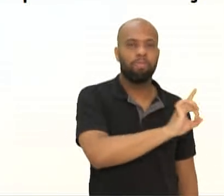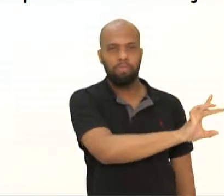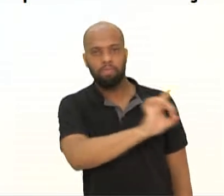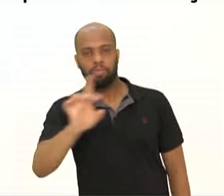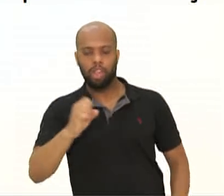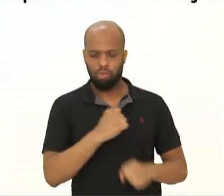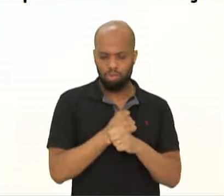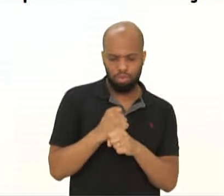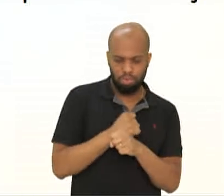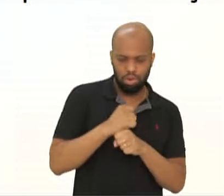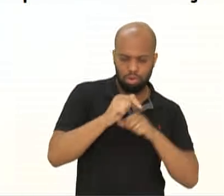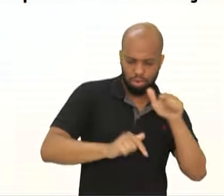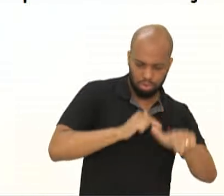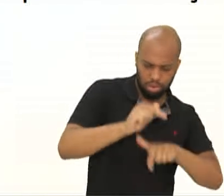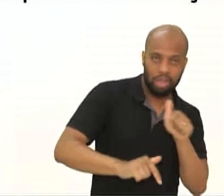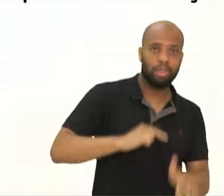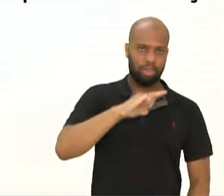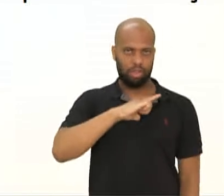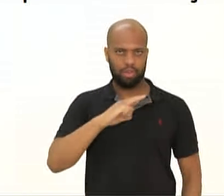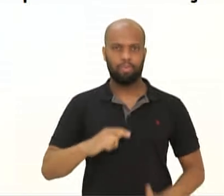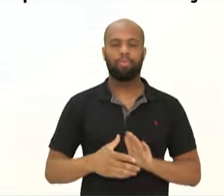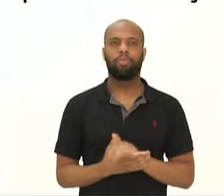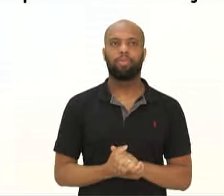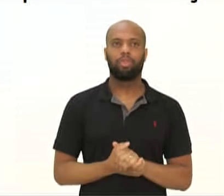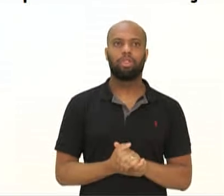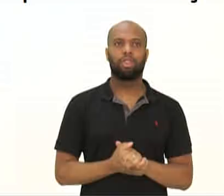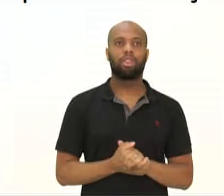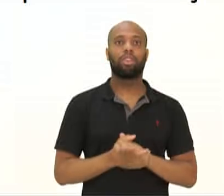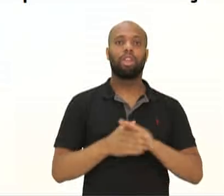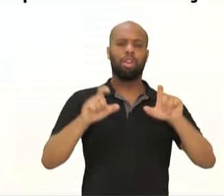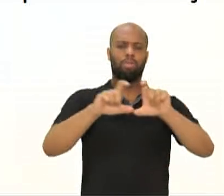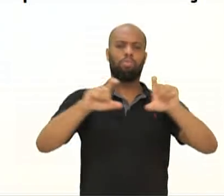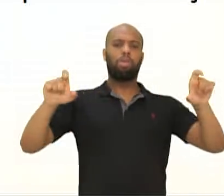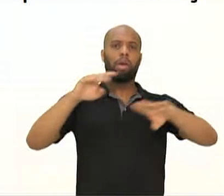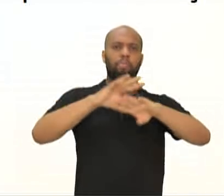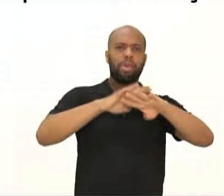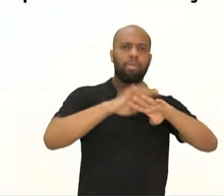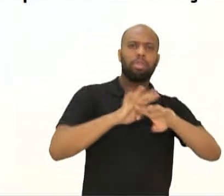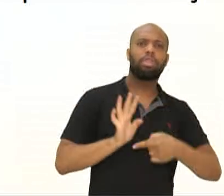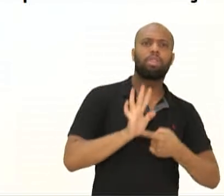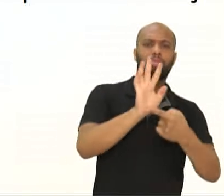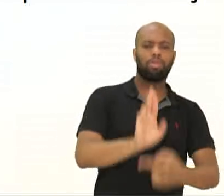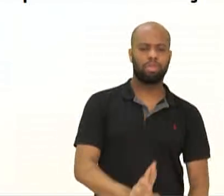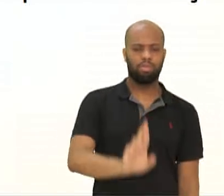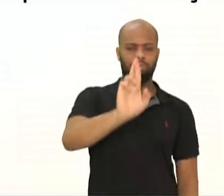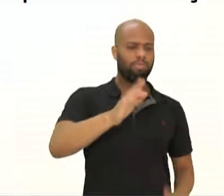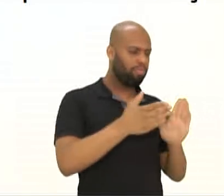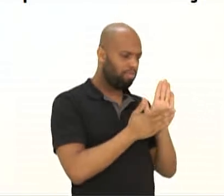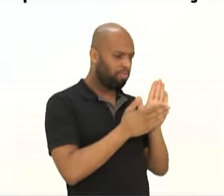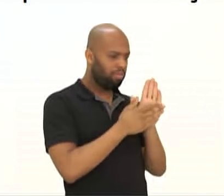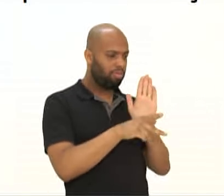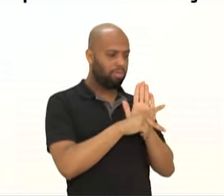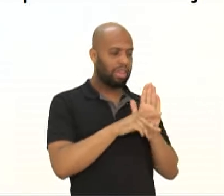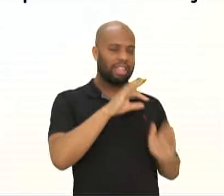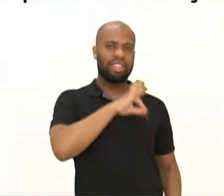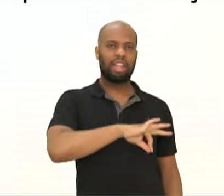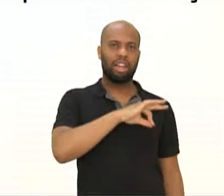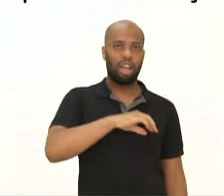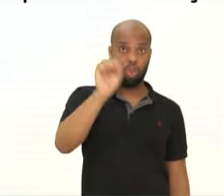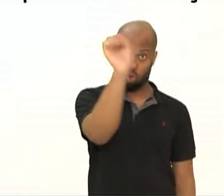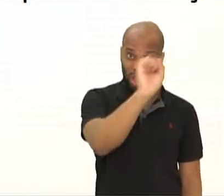cada ano dedicado ao trabalho. A expressão que corresponde à proposta salarial